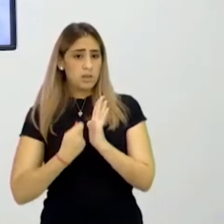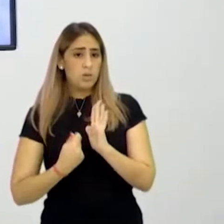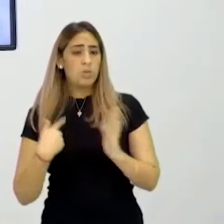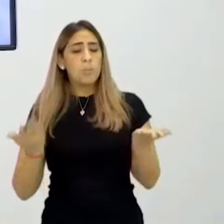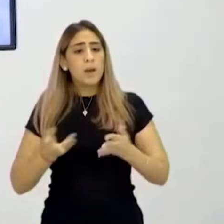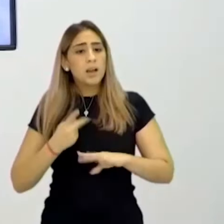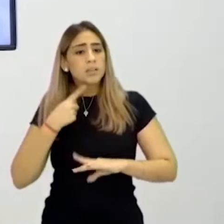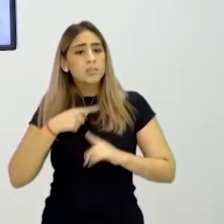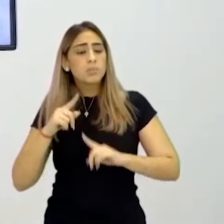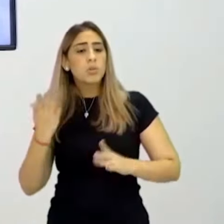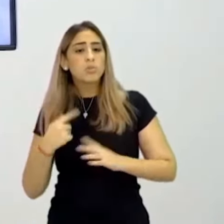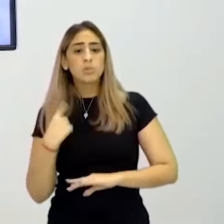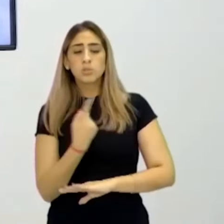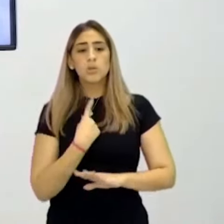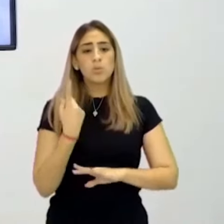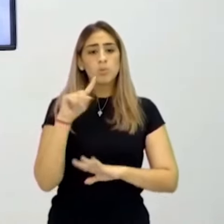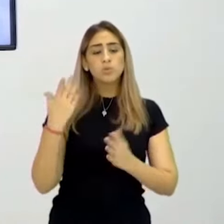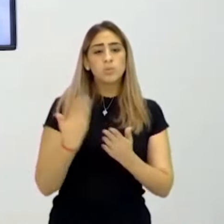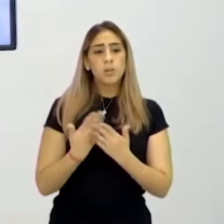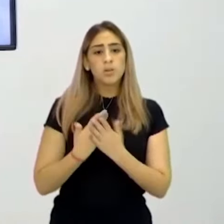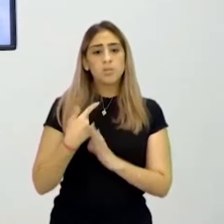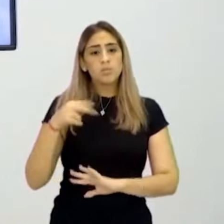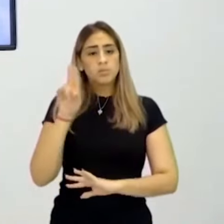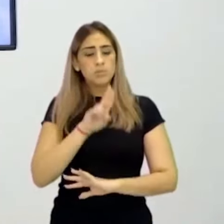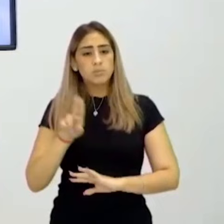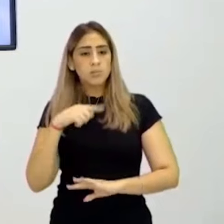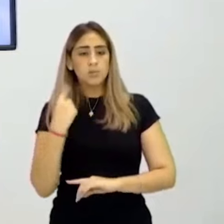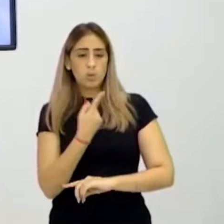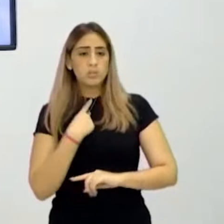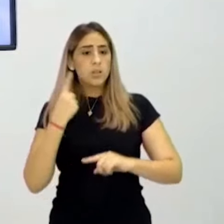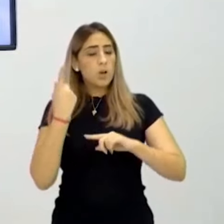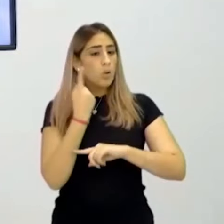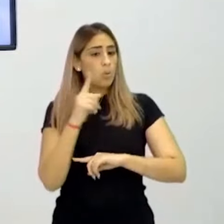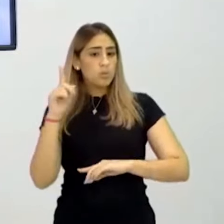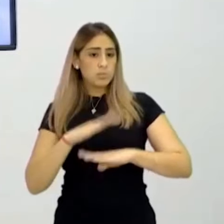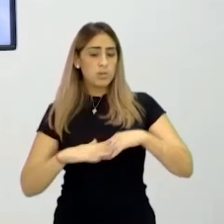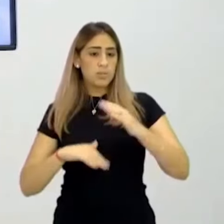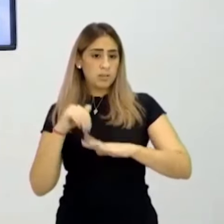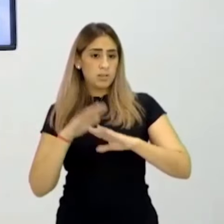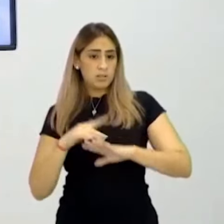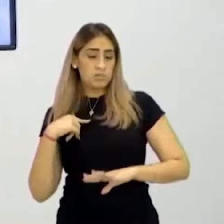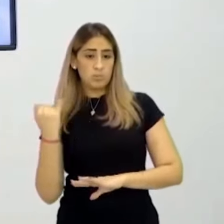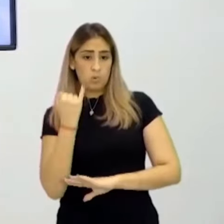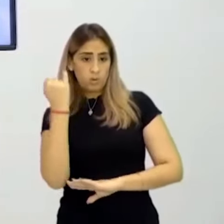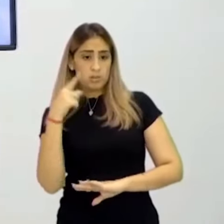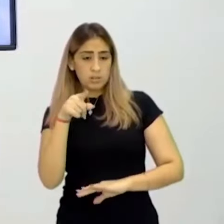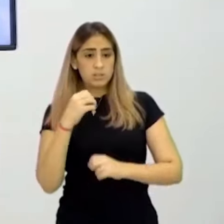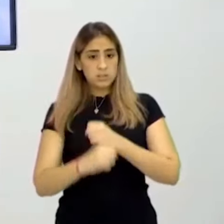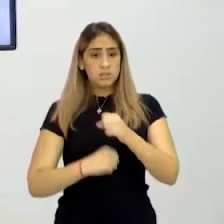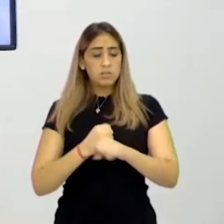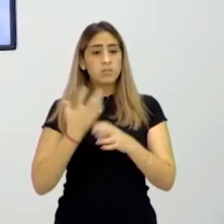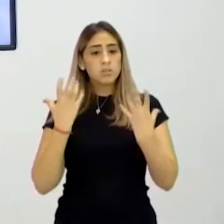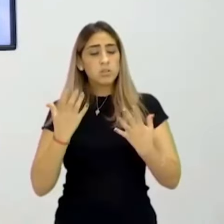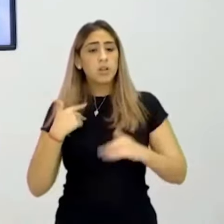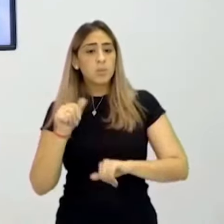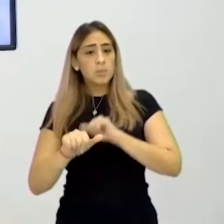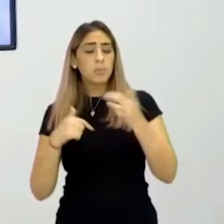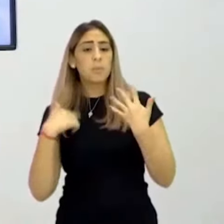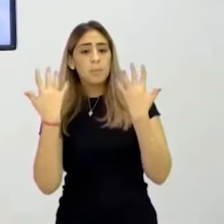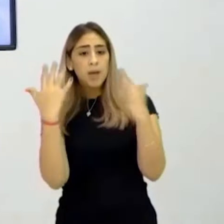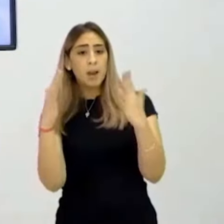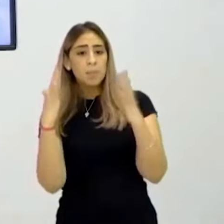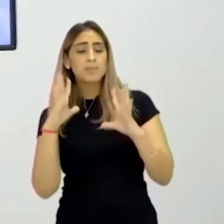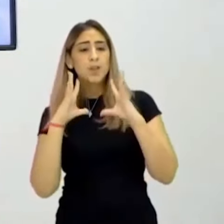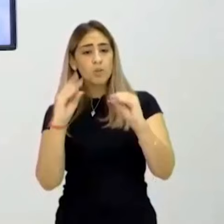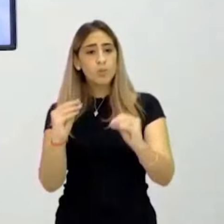hoje é a nossa última aula, vamos usar a nossa última habilidade essencial deste ano. E já quero dar parabéns aqui a todos os